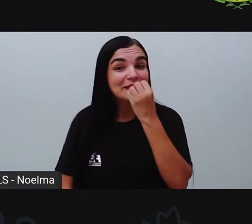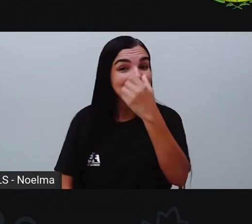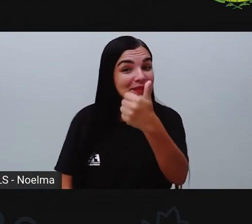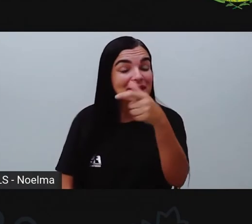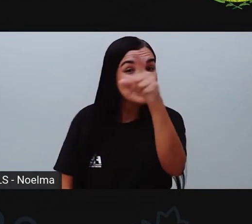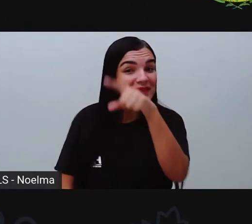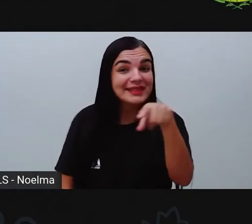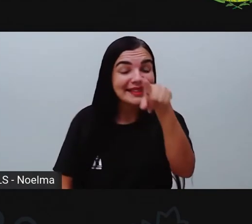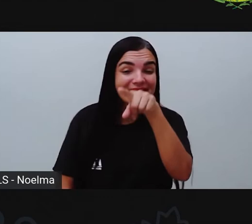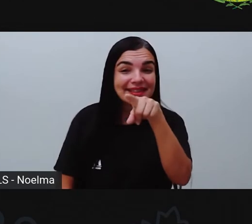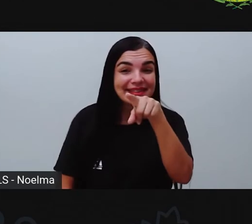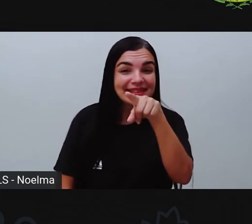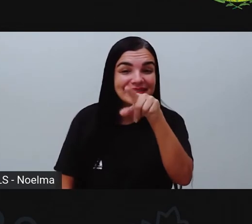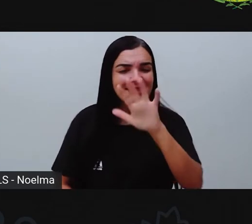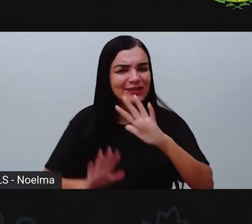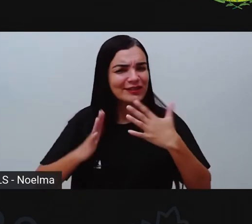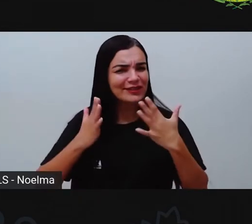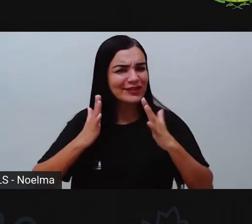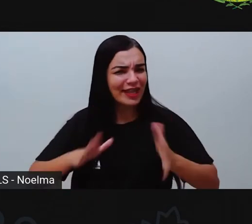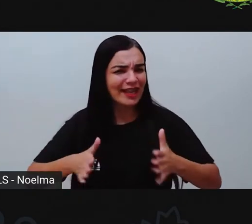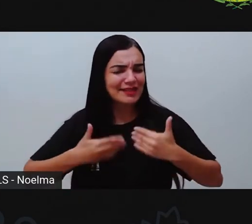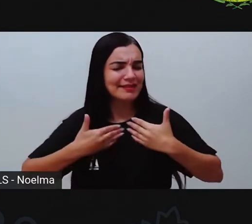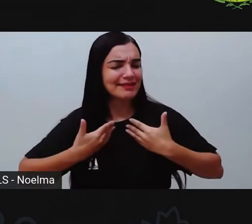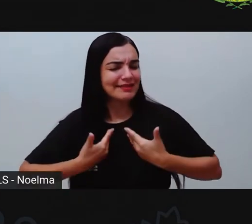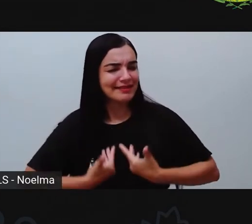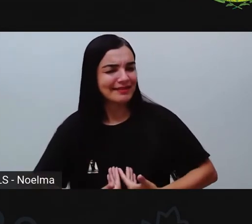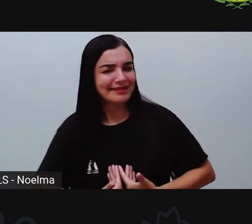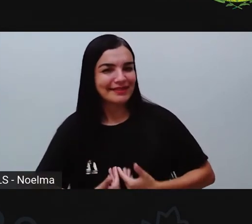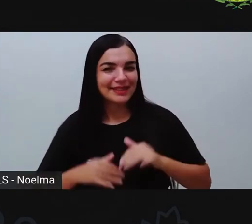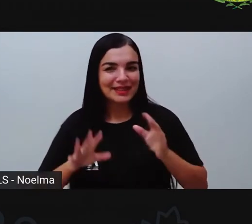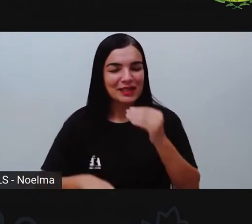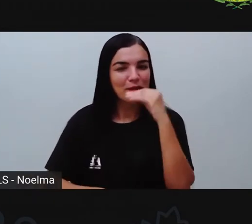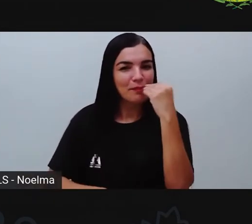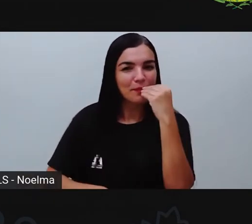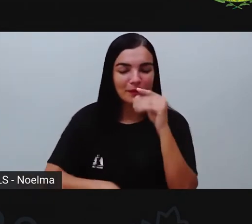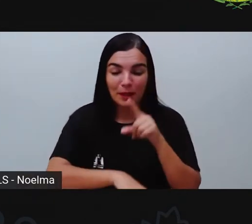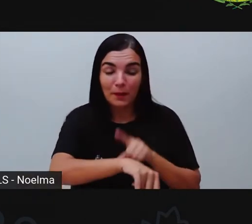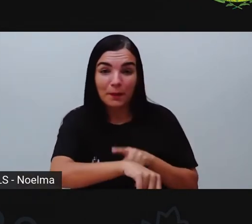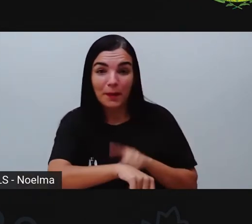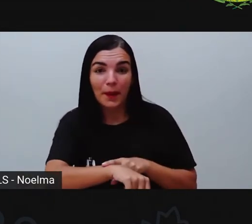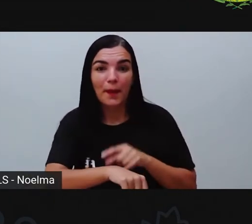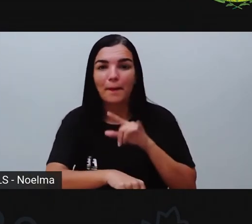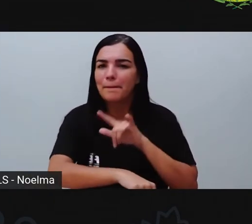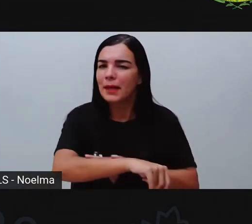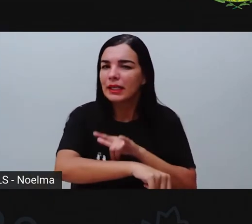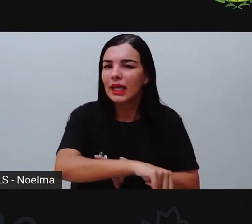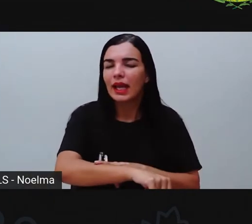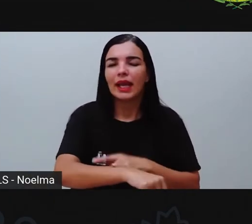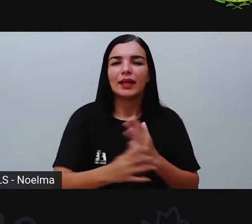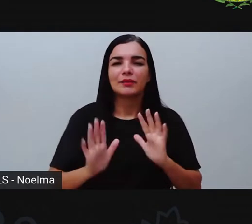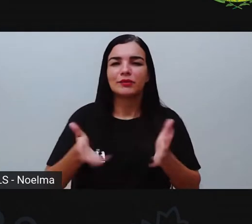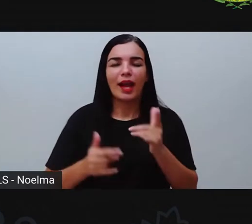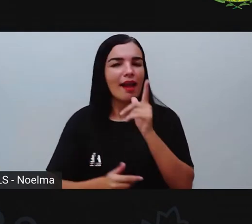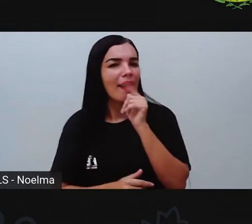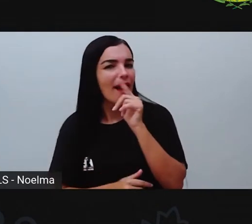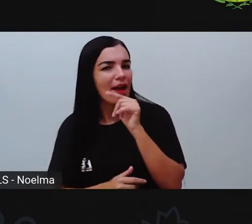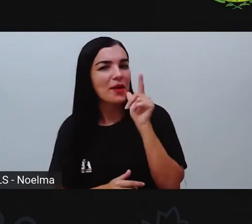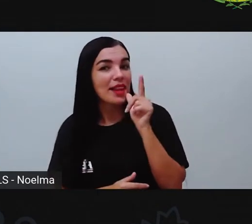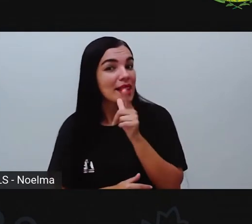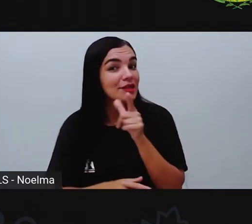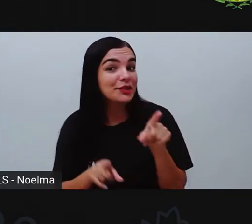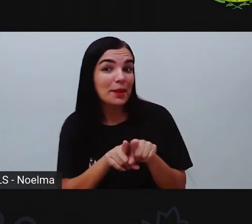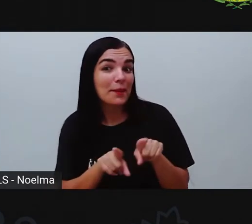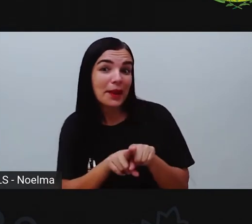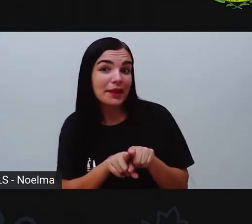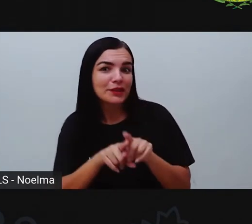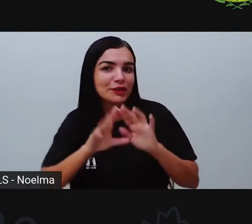E aí, tudo bem com vocês? Descansados? Já aproveitaram esse tempinho para ir ao banheiro, tomar uma água, fazer aquele lanchinho?